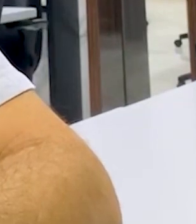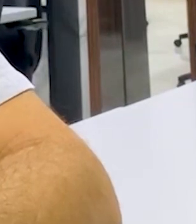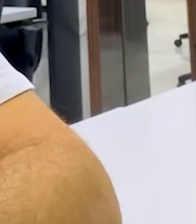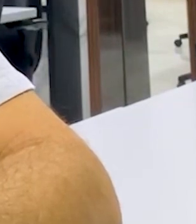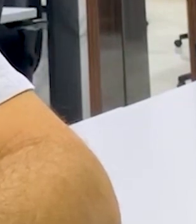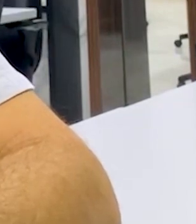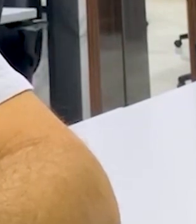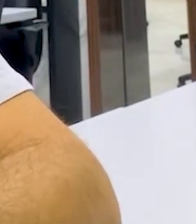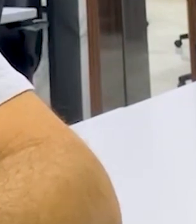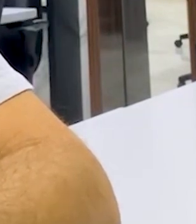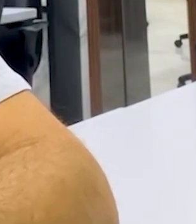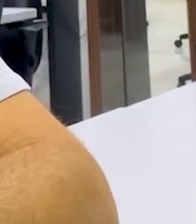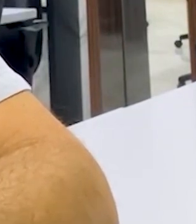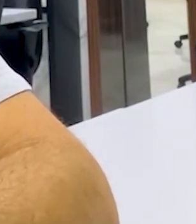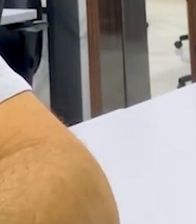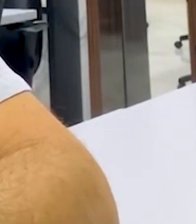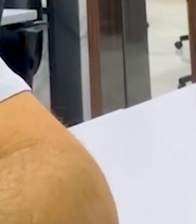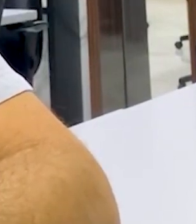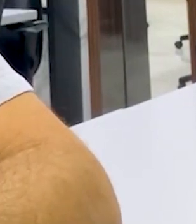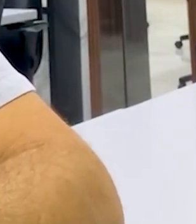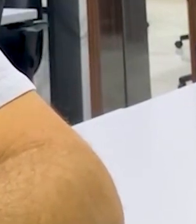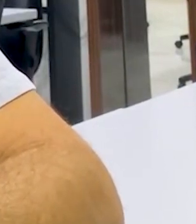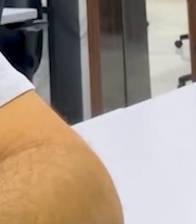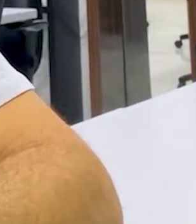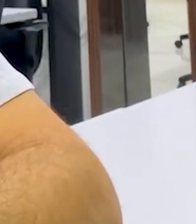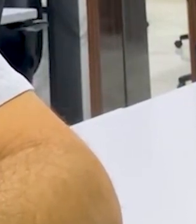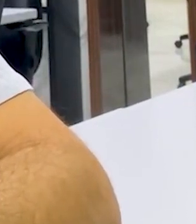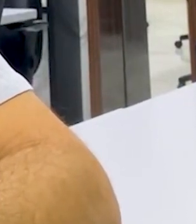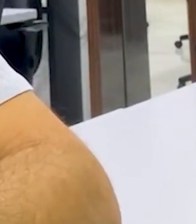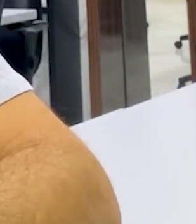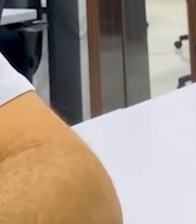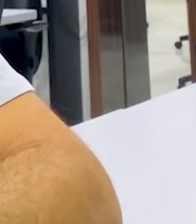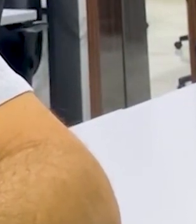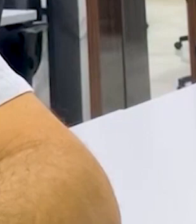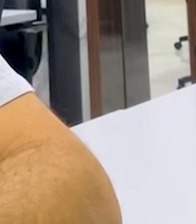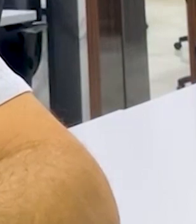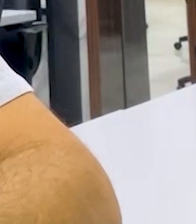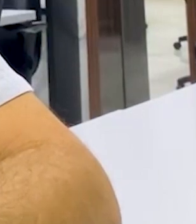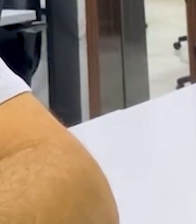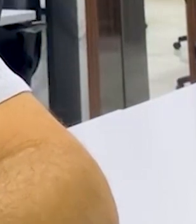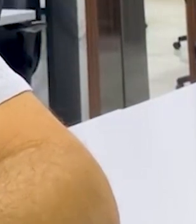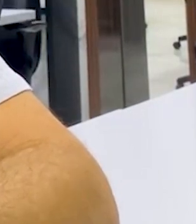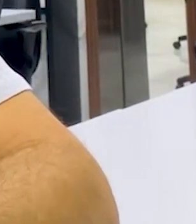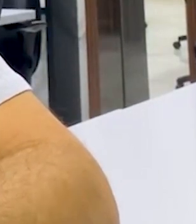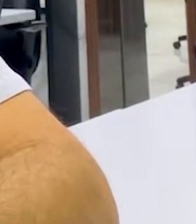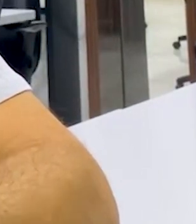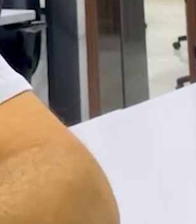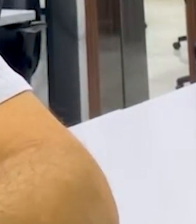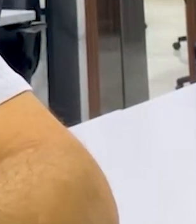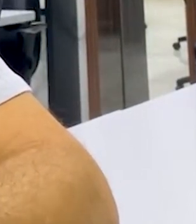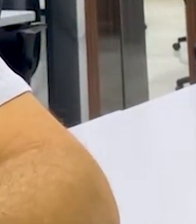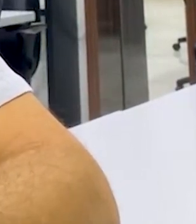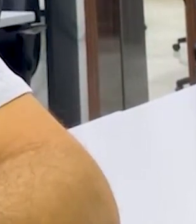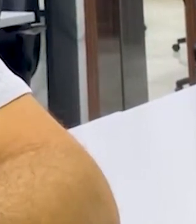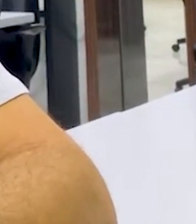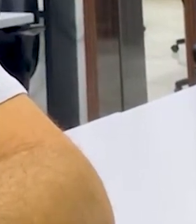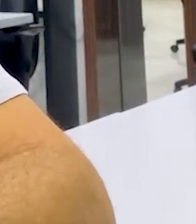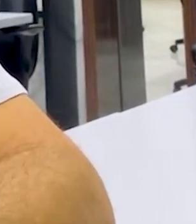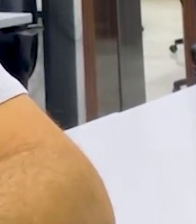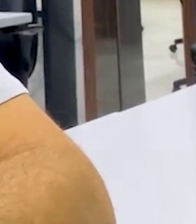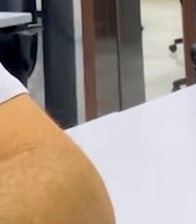dos responsáveis legais. Além desses documentos, se necessário, deve ser apresentado o termo de guarda ou